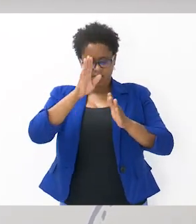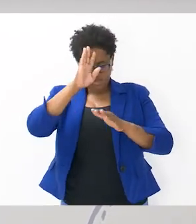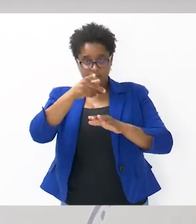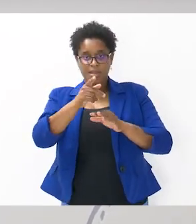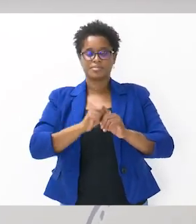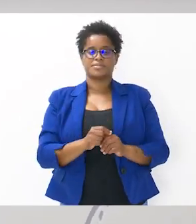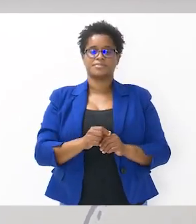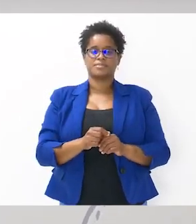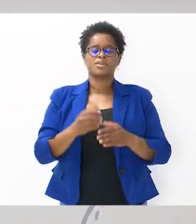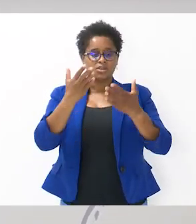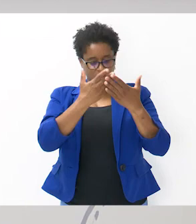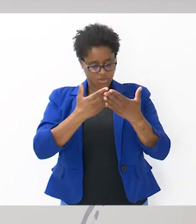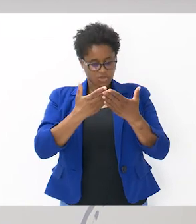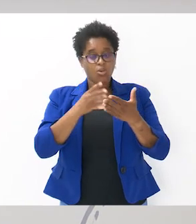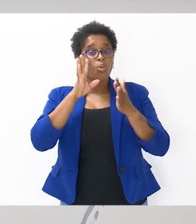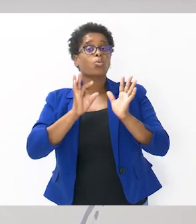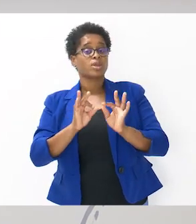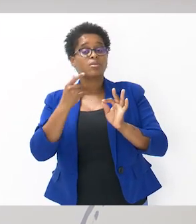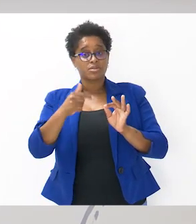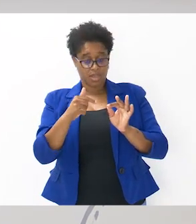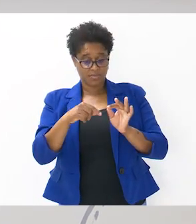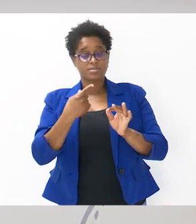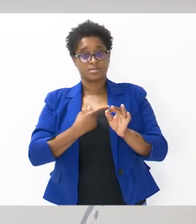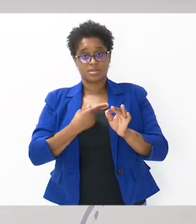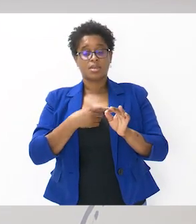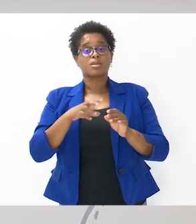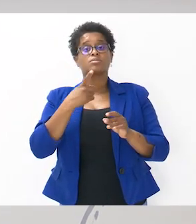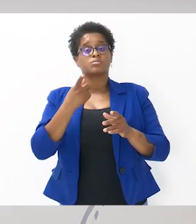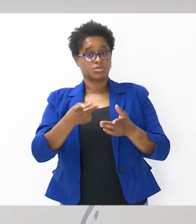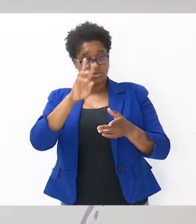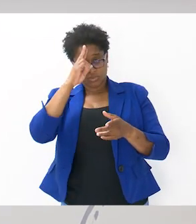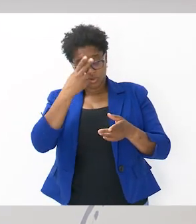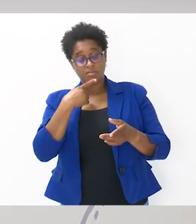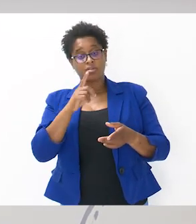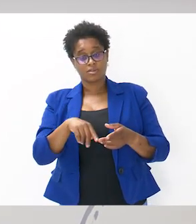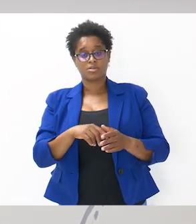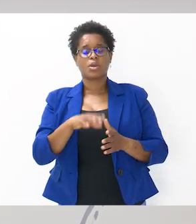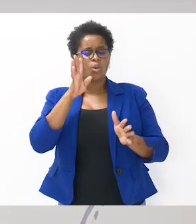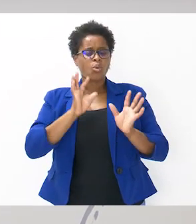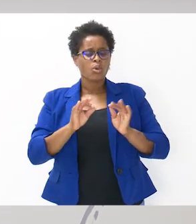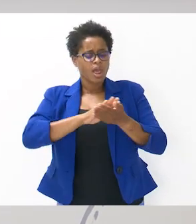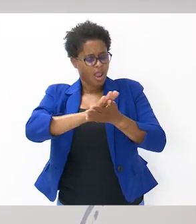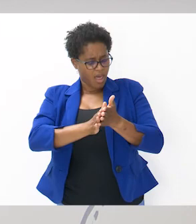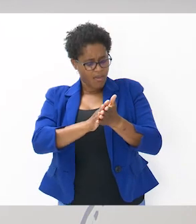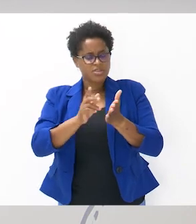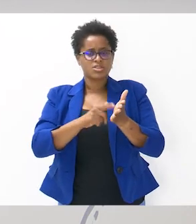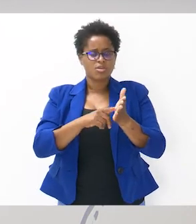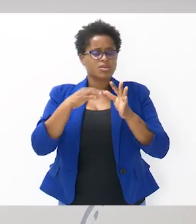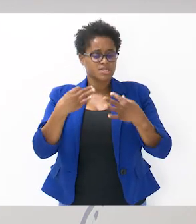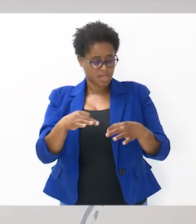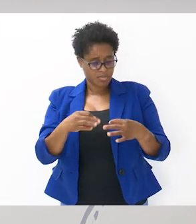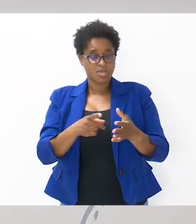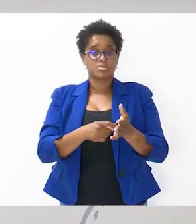sabem, os cuidados devem ser redobrados. Cuidem-se, lavem as mãos